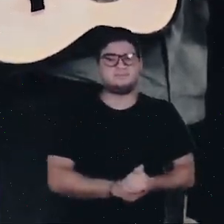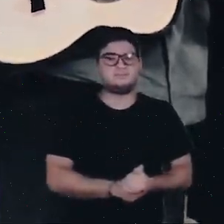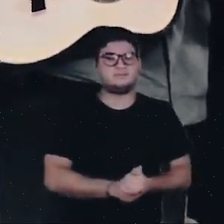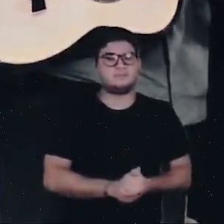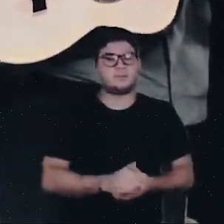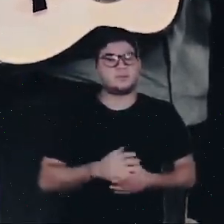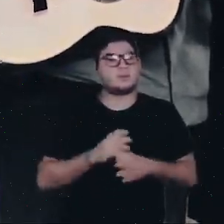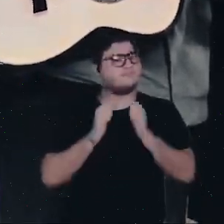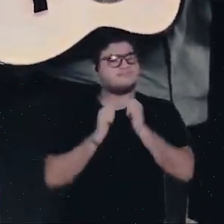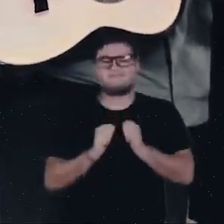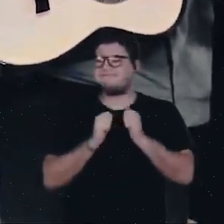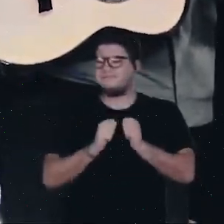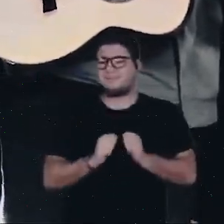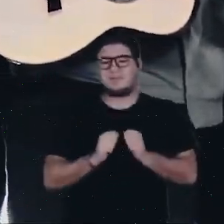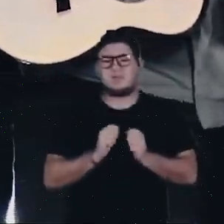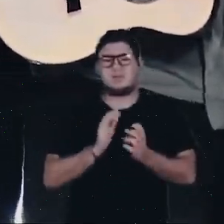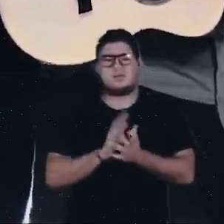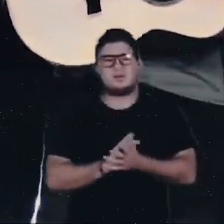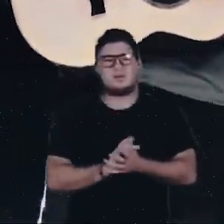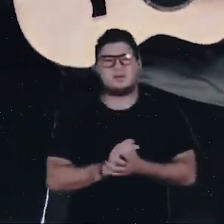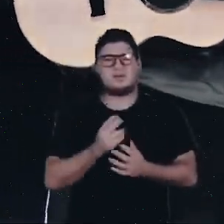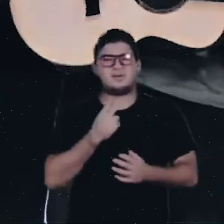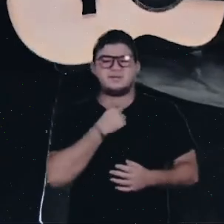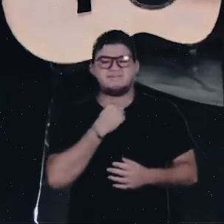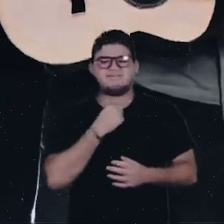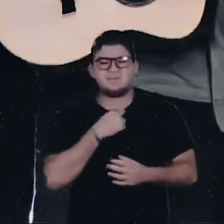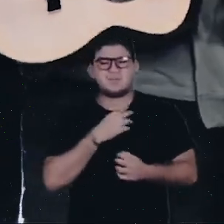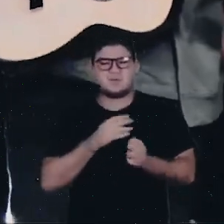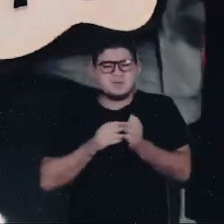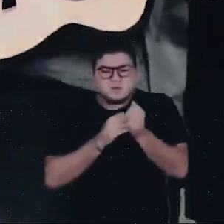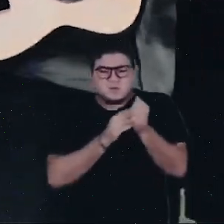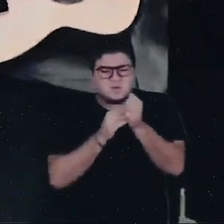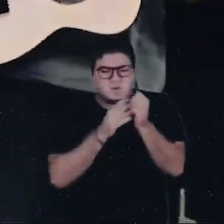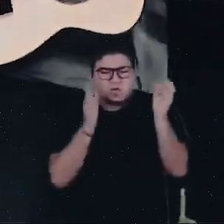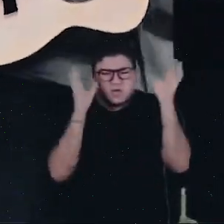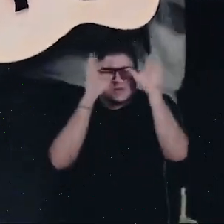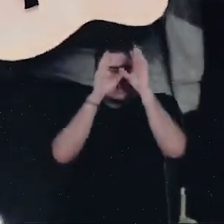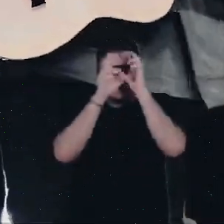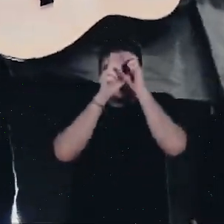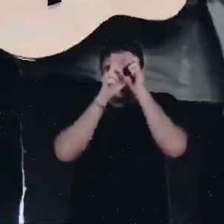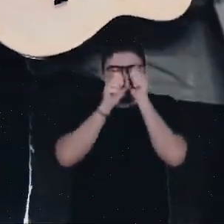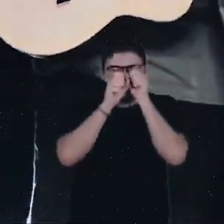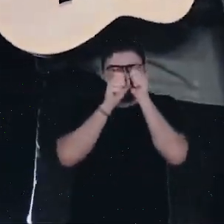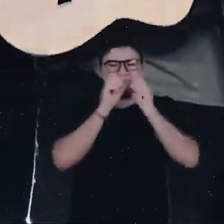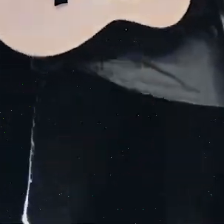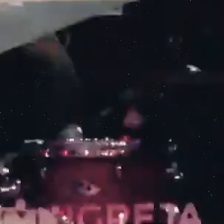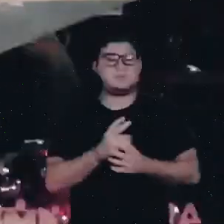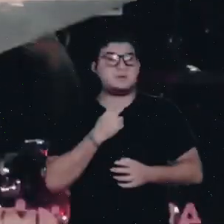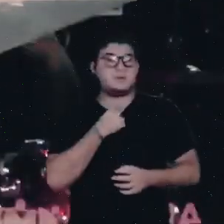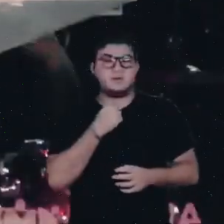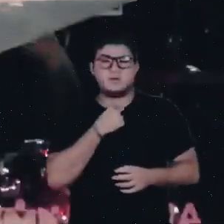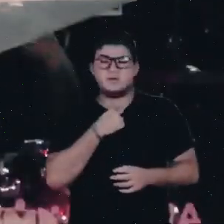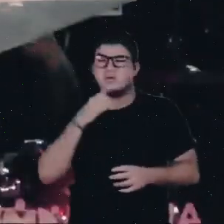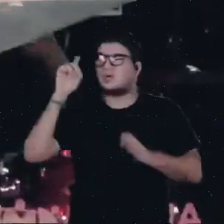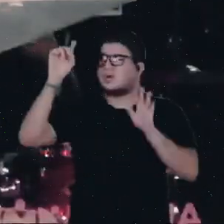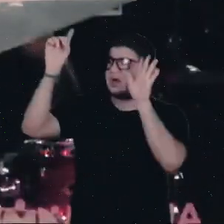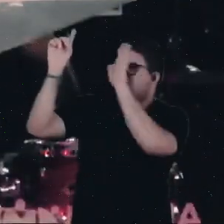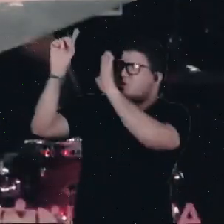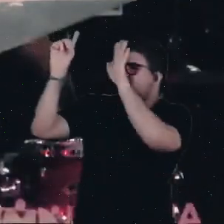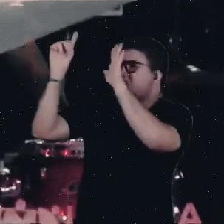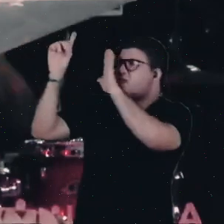Nós não podemos deixar, permitir que o diabo nos cegue a ponto de não conseguirmos mais enxergar o amor de Deus por